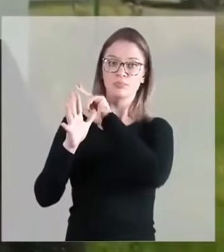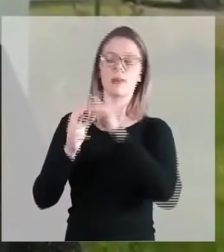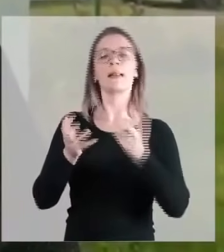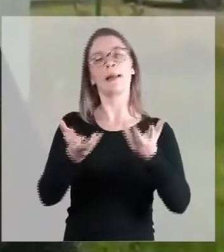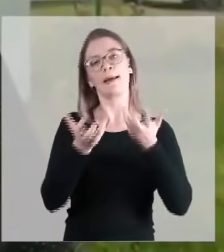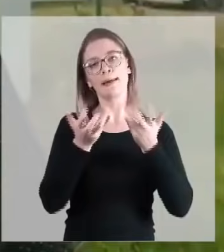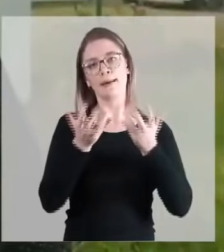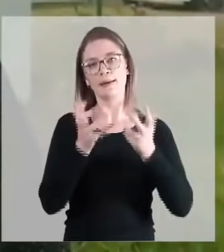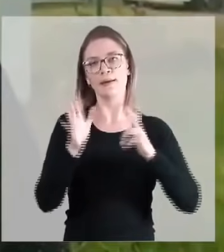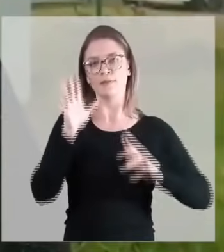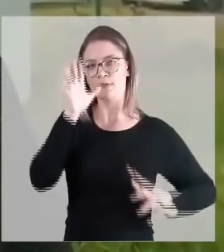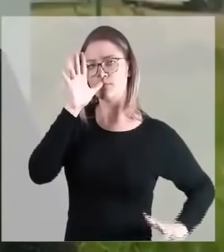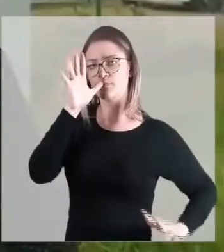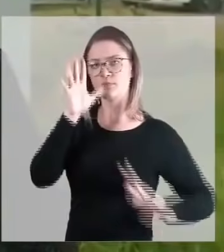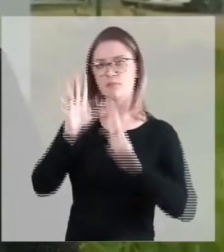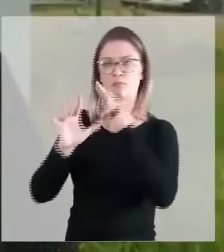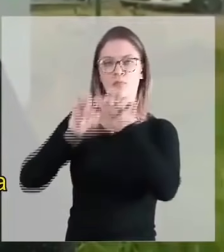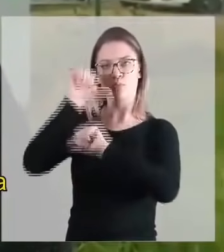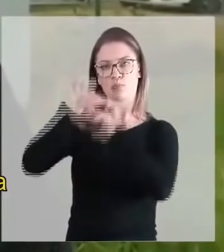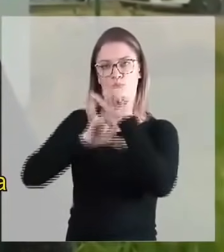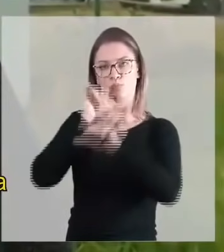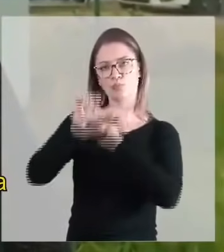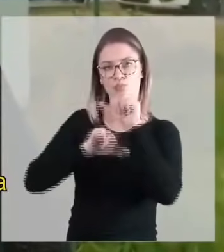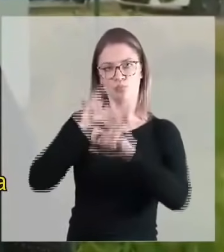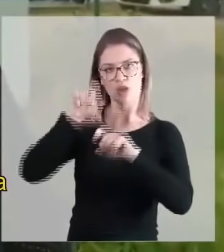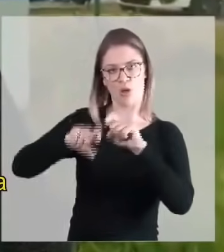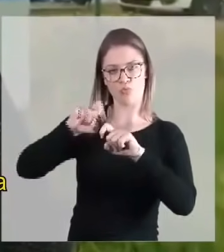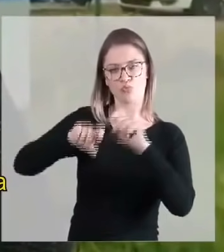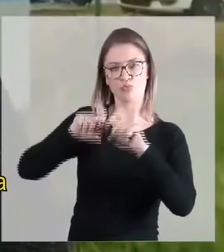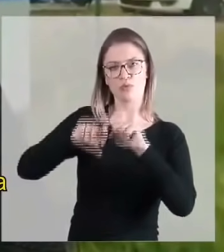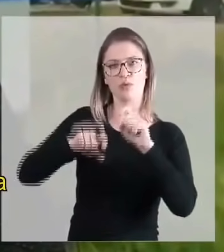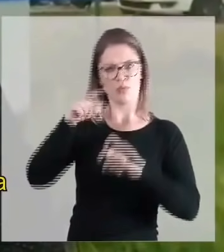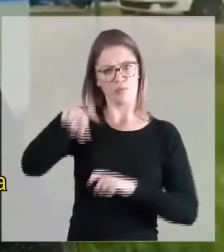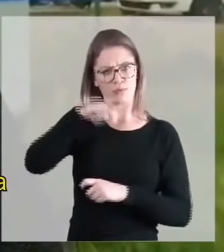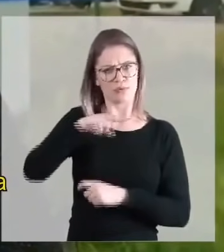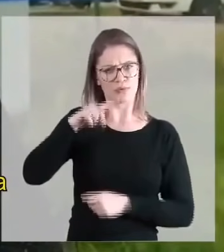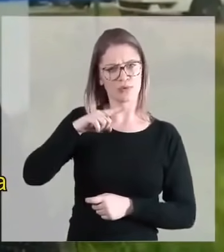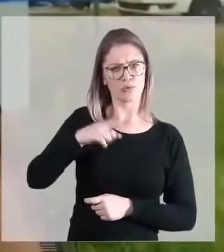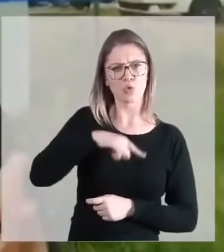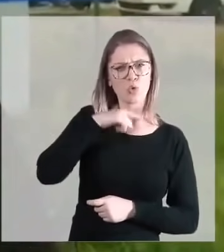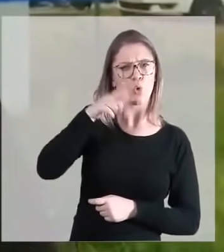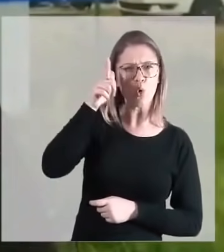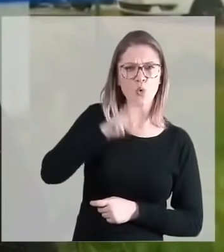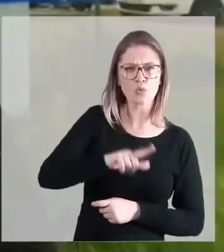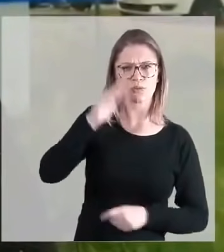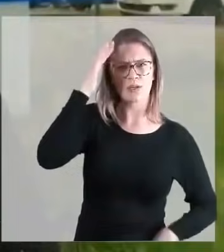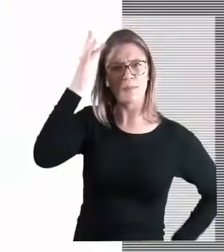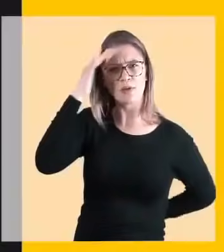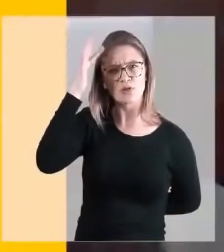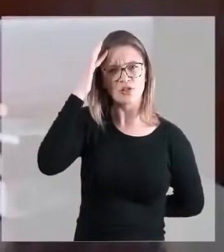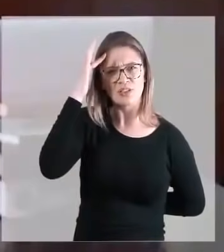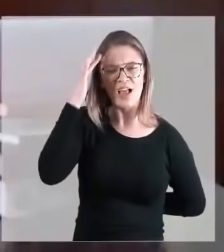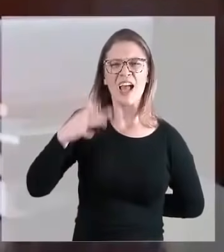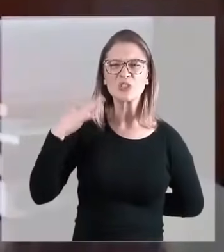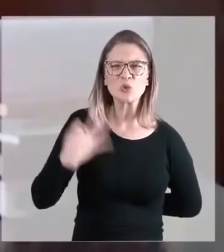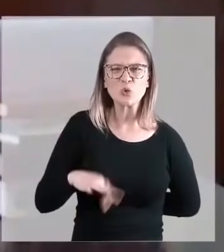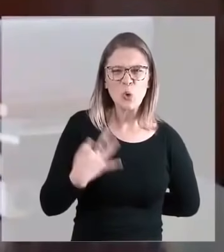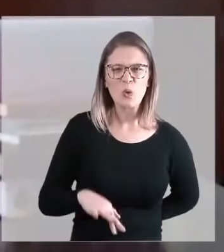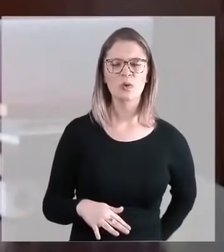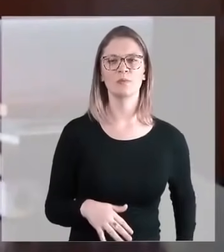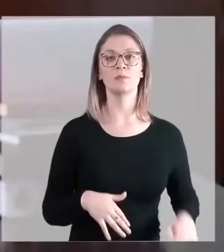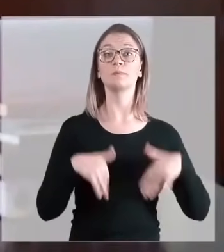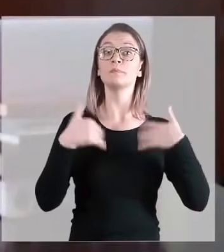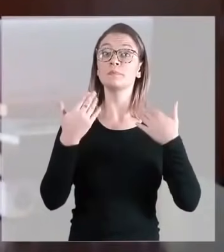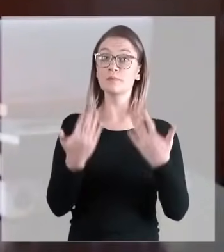uma espécie de reversão de sexo no menino há um ano. Vocês conseguem imaginar quanta dor esse menino vinha sofrendo há um ano? Esse caso